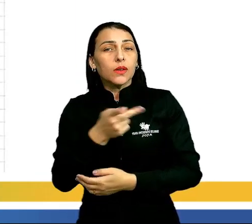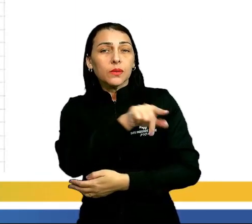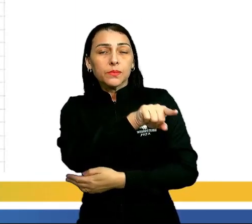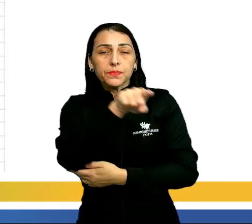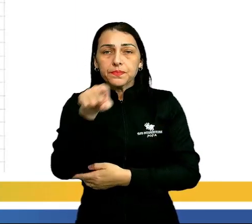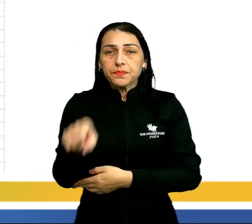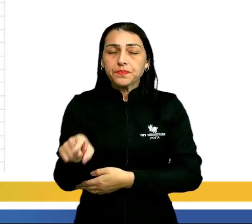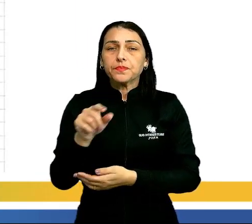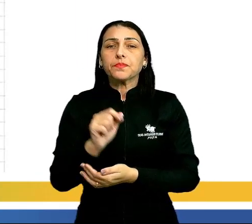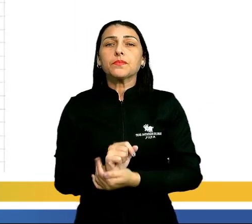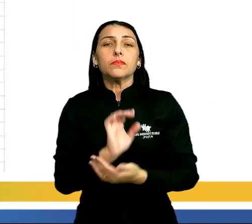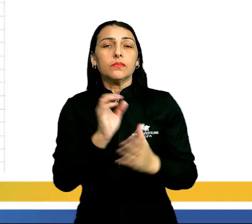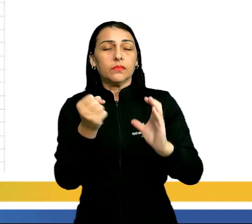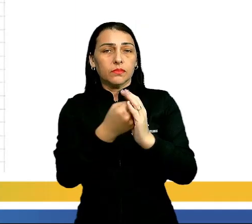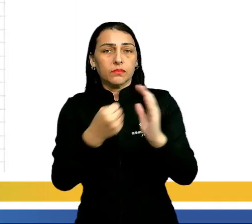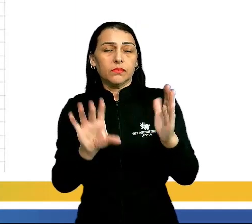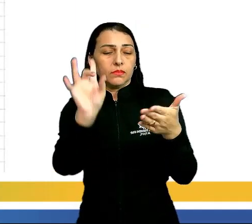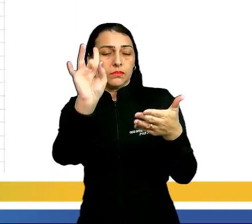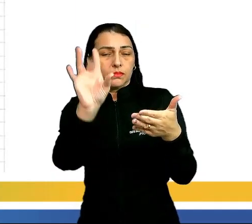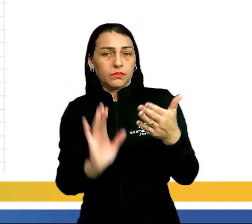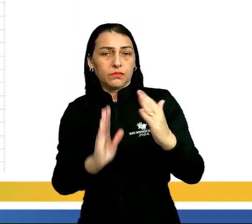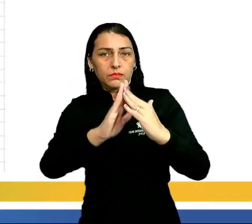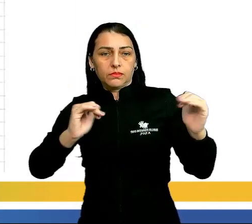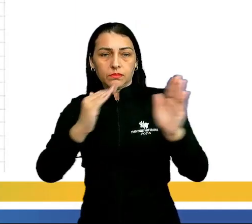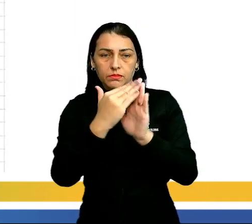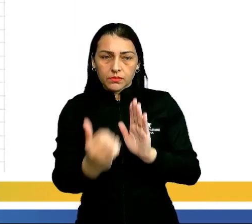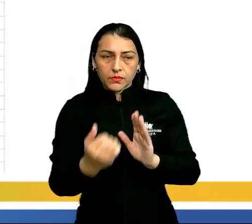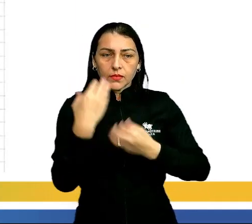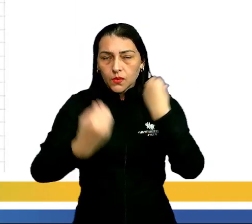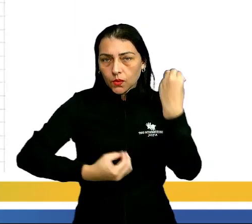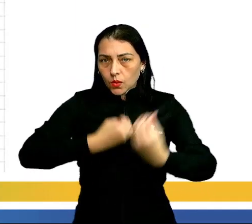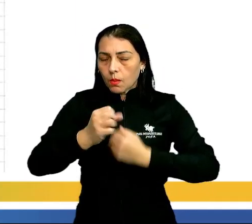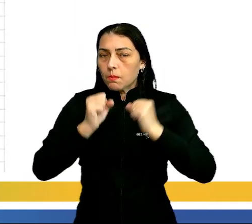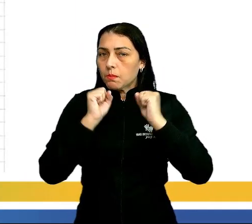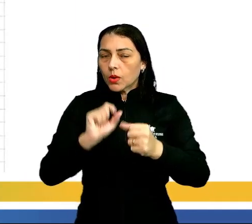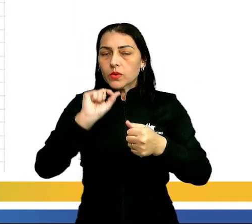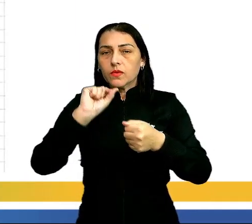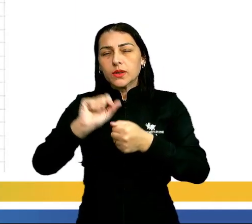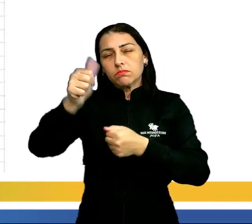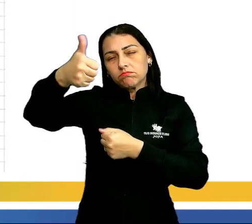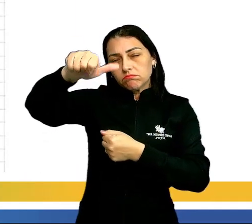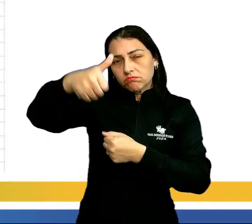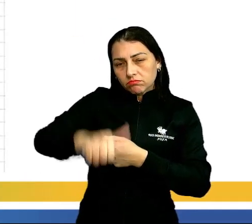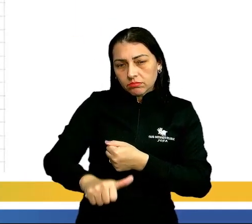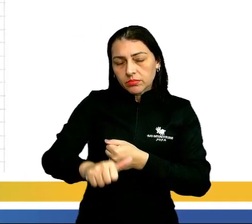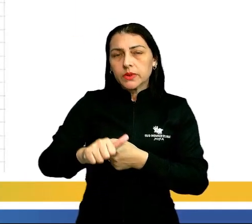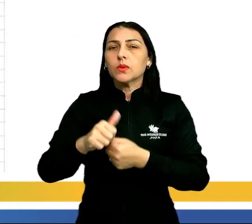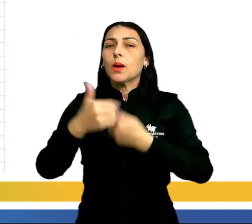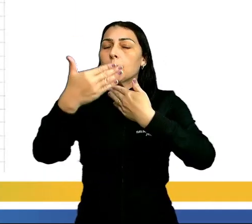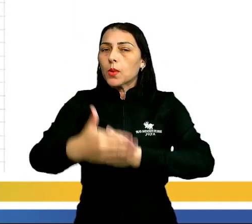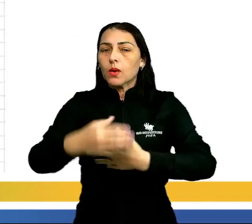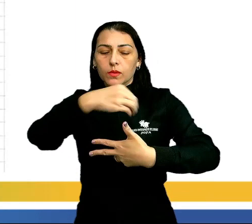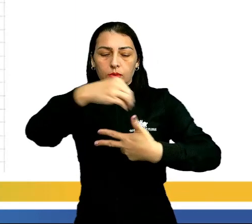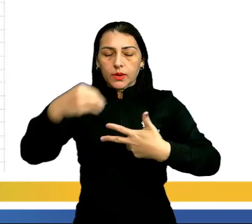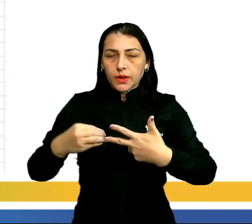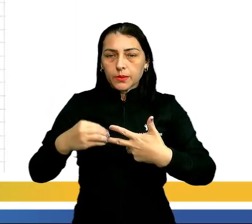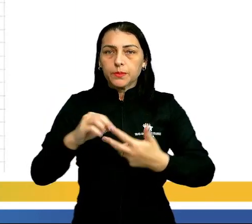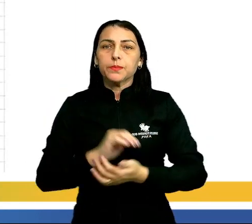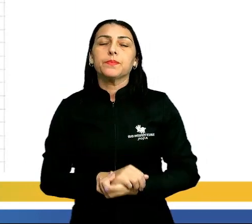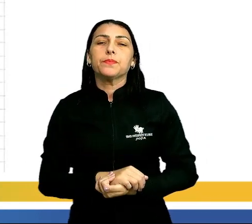para vocês a característica de cada pirâmide etária e como a gente pode fazer essa análise em uma prova do